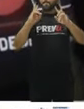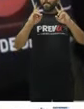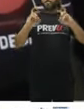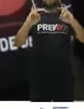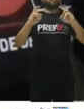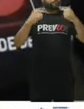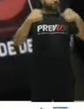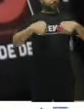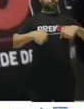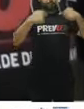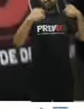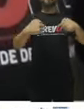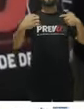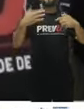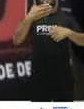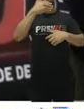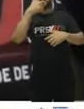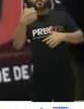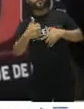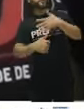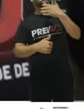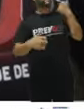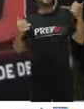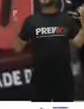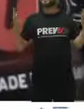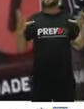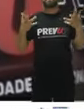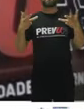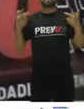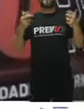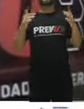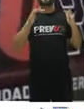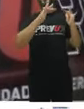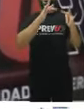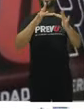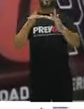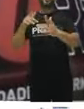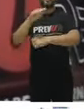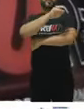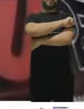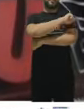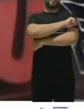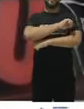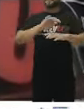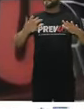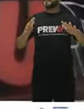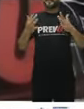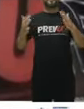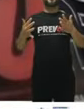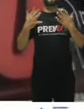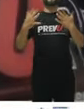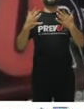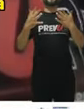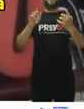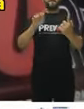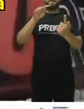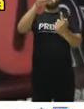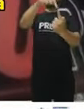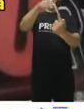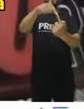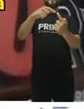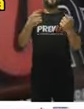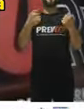né, desse contato com os estudantes, que nos estimula a atingir metas,